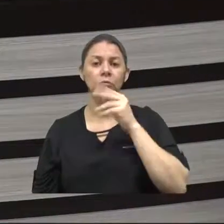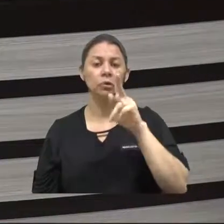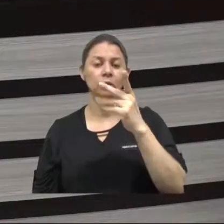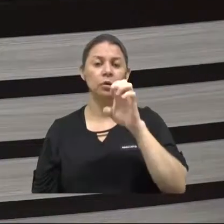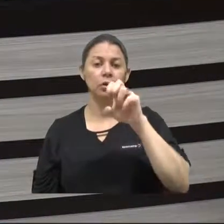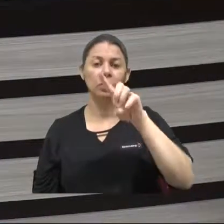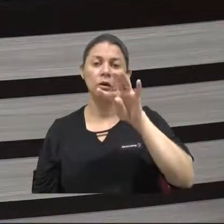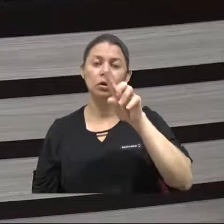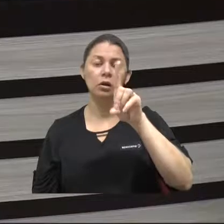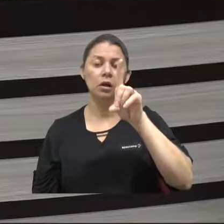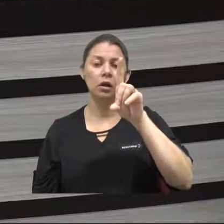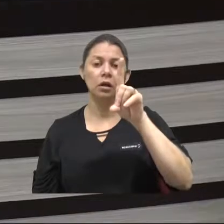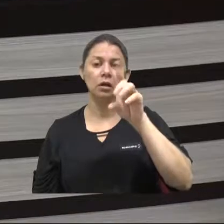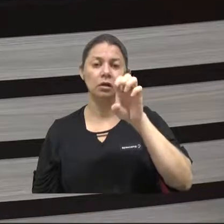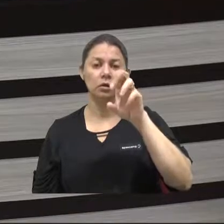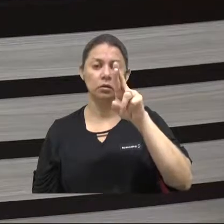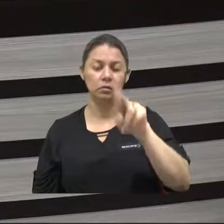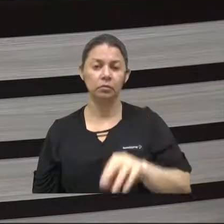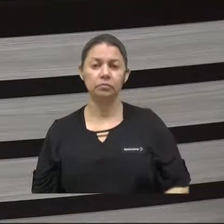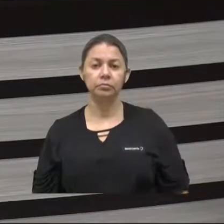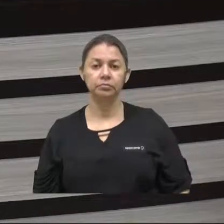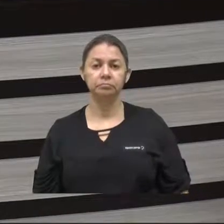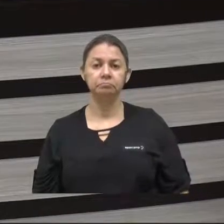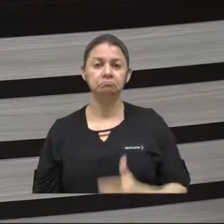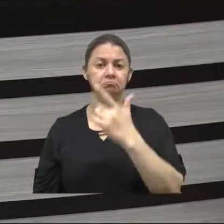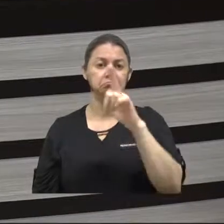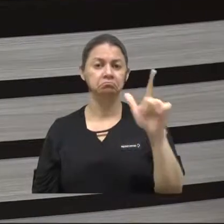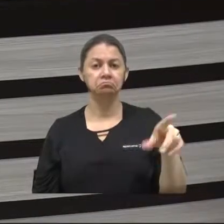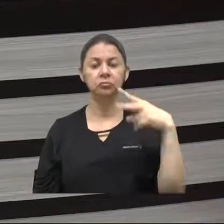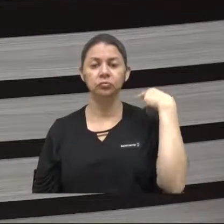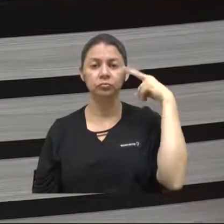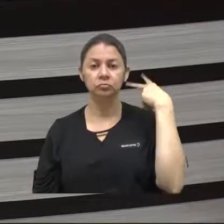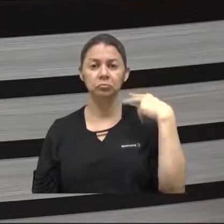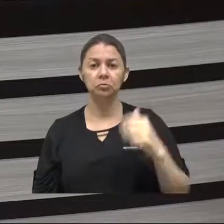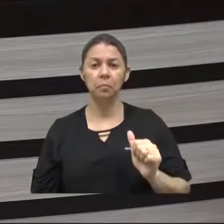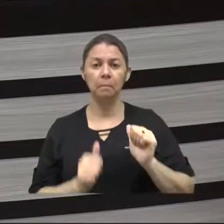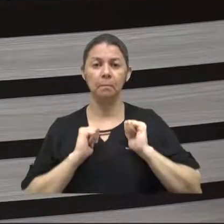Carolina, Mirna Lanche.